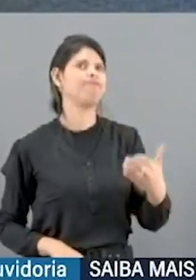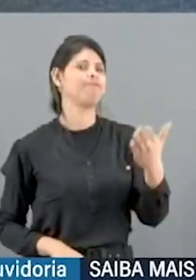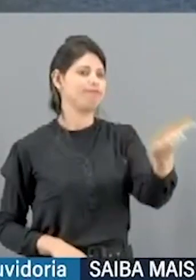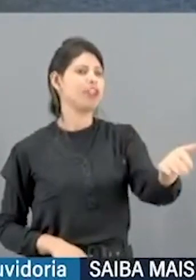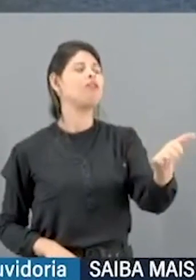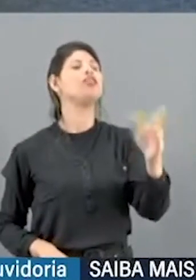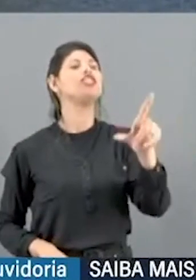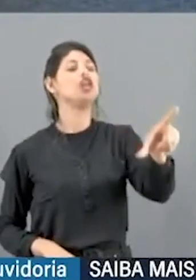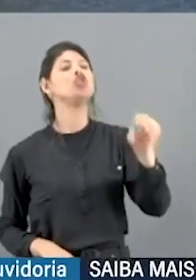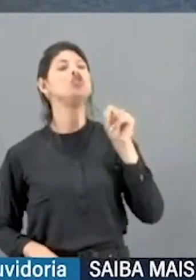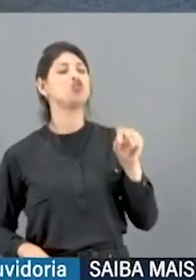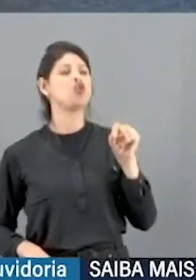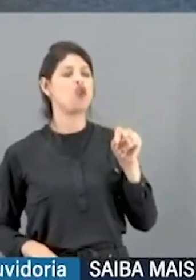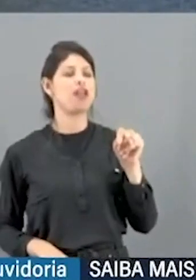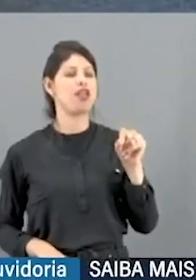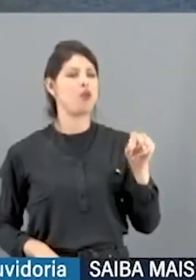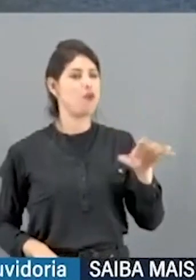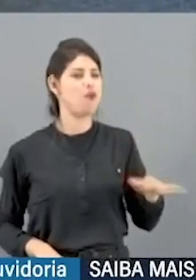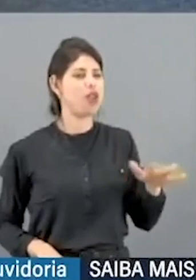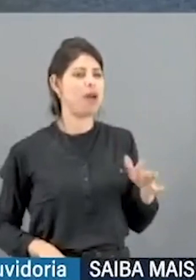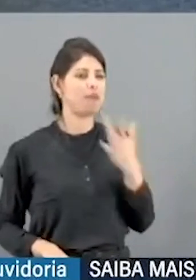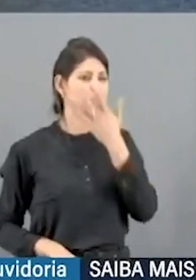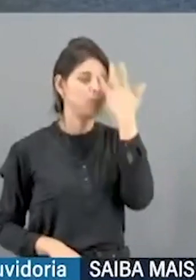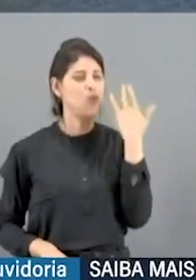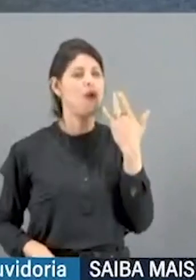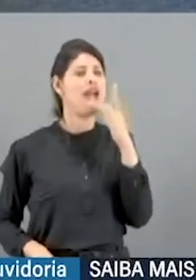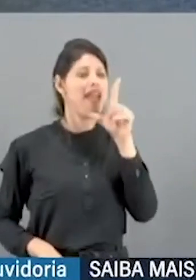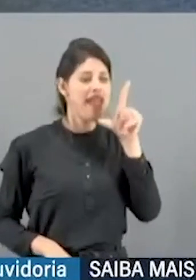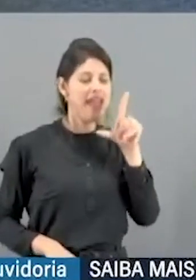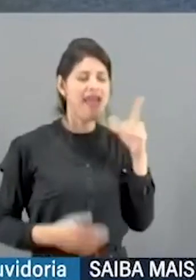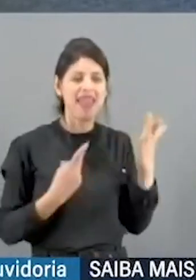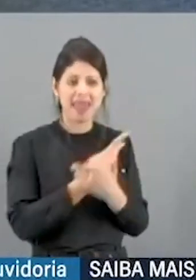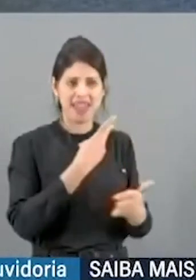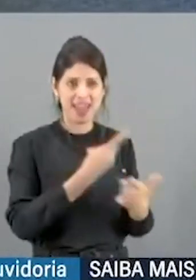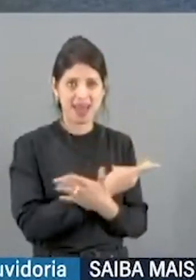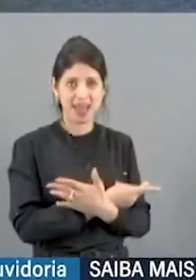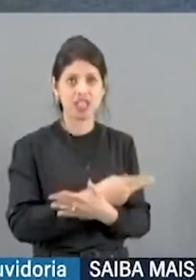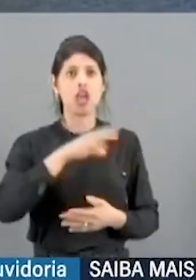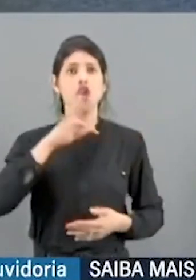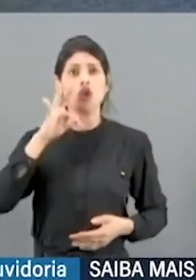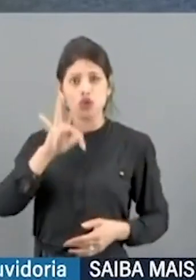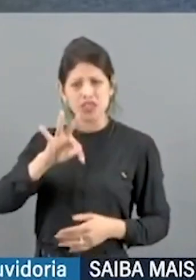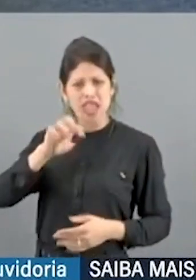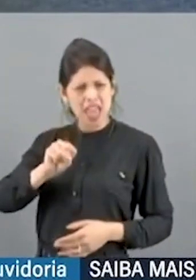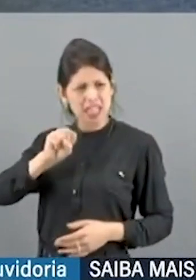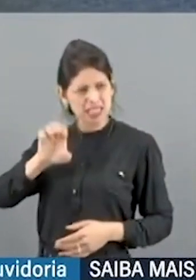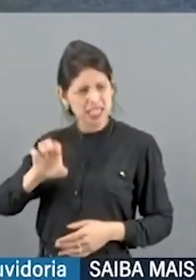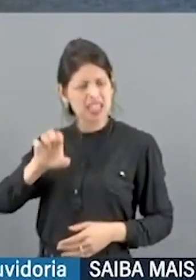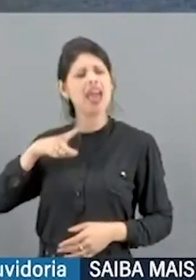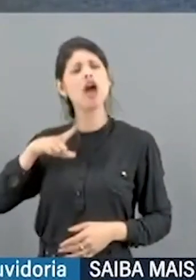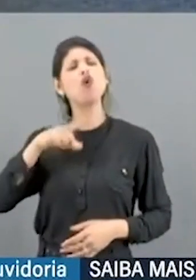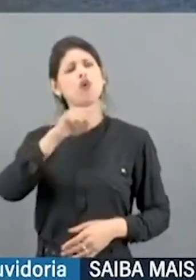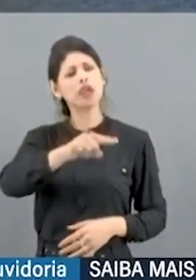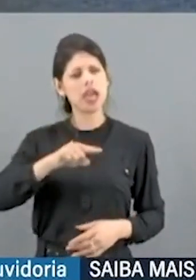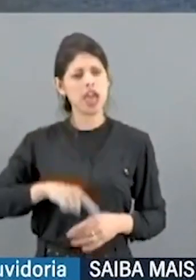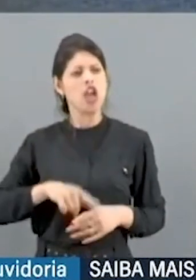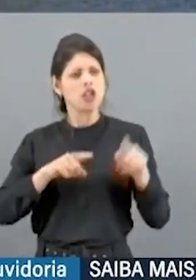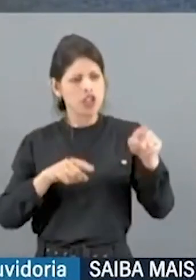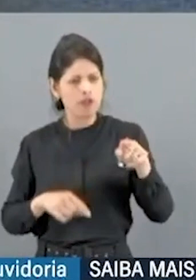escolher o lado errado e o TSE que os senhores e falava agora como instituição